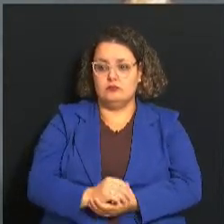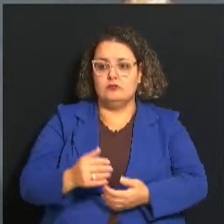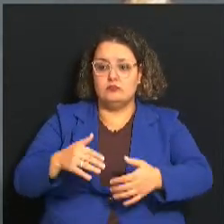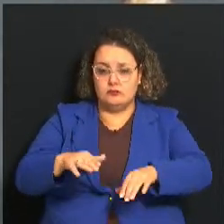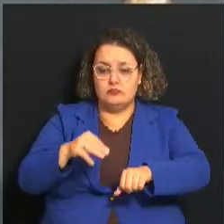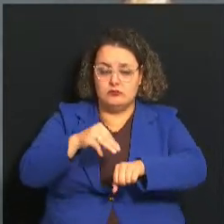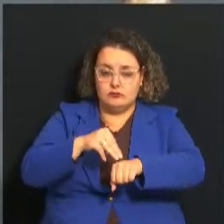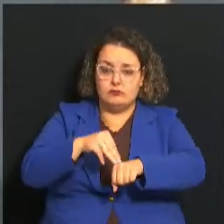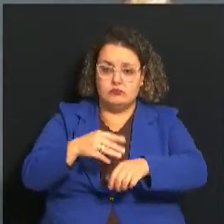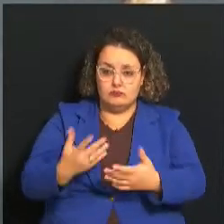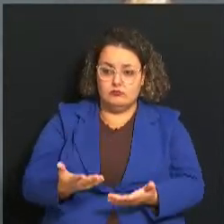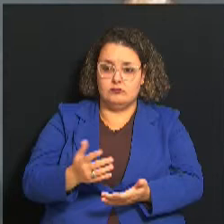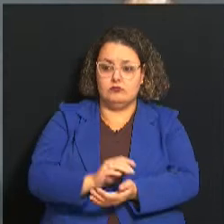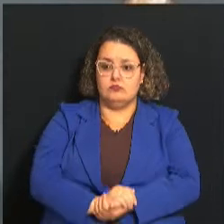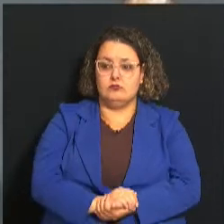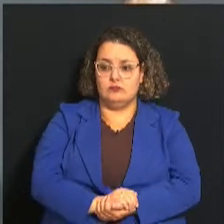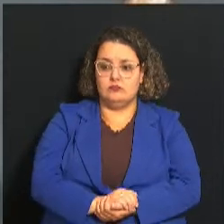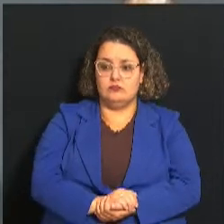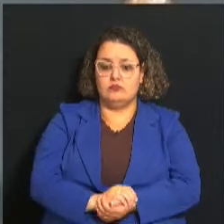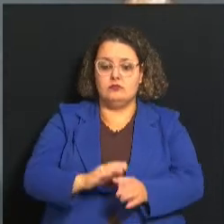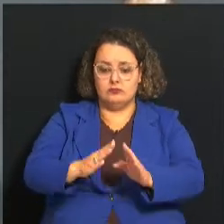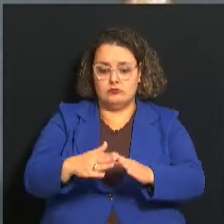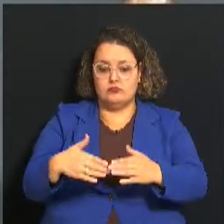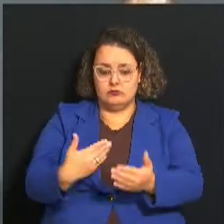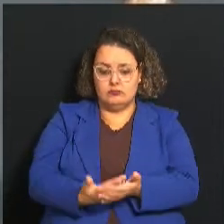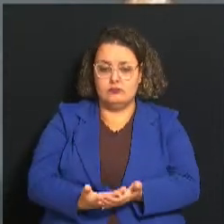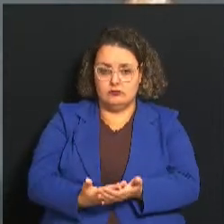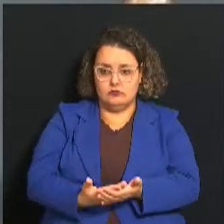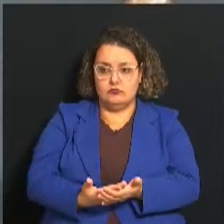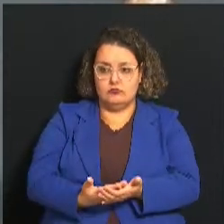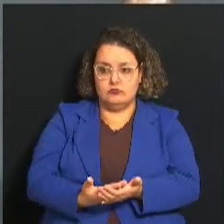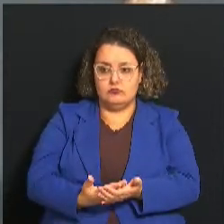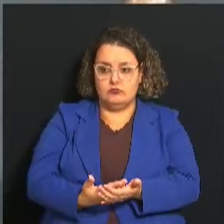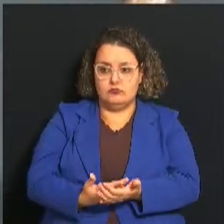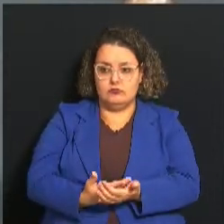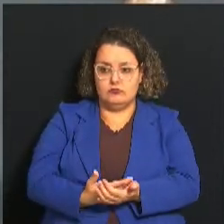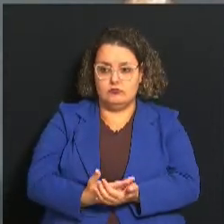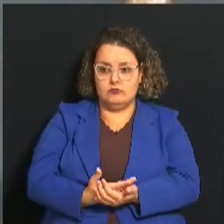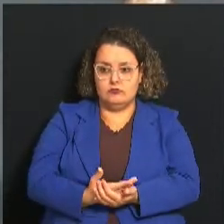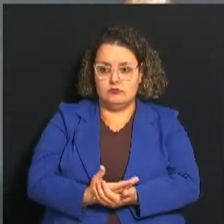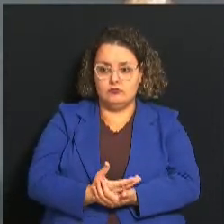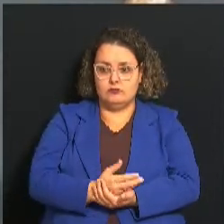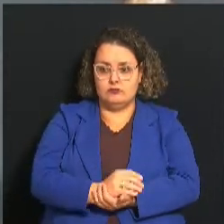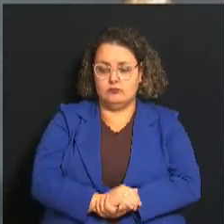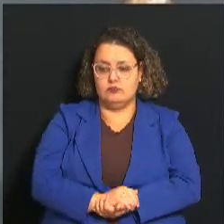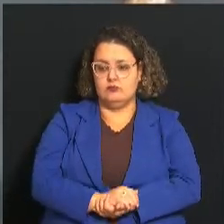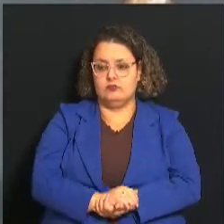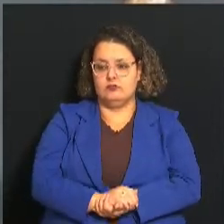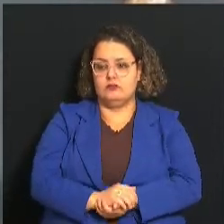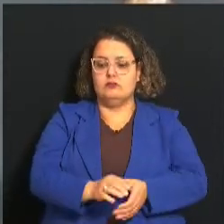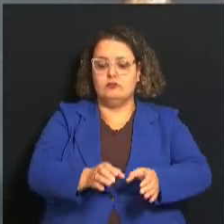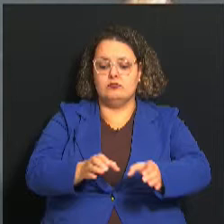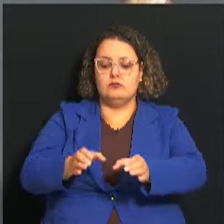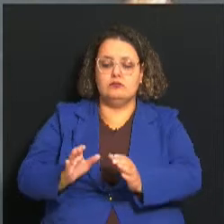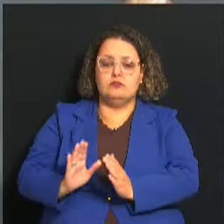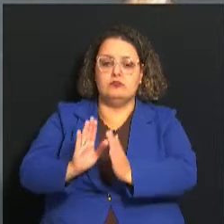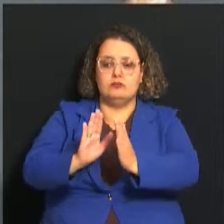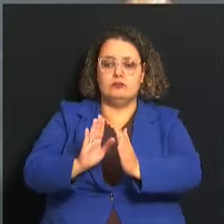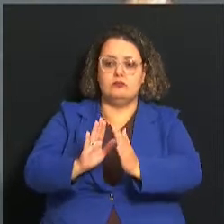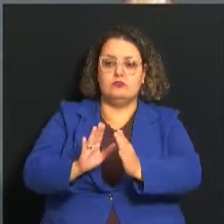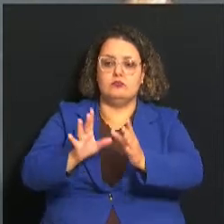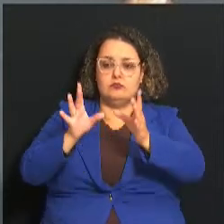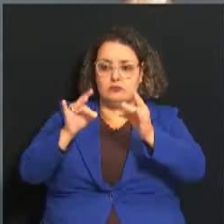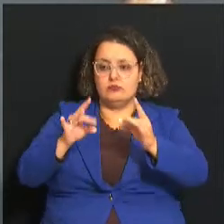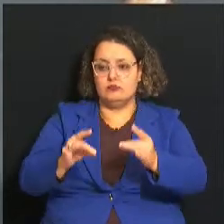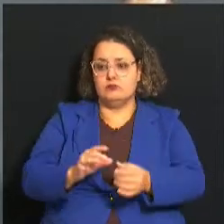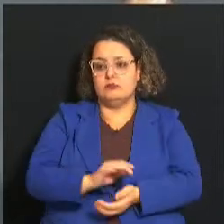dar-se-á mediante requerimento e aceite do coordenador da frente, observando os seguintes critérios.